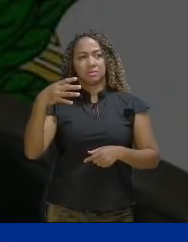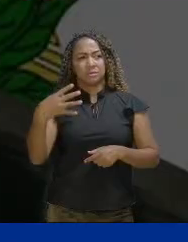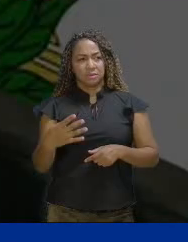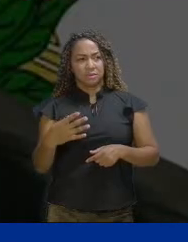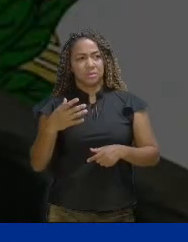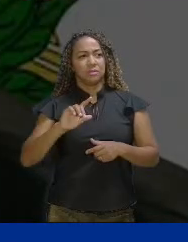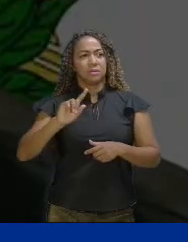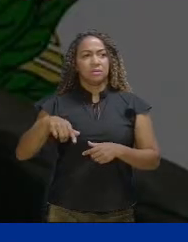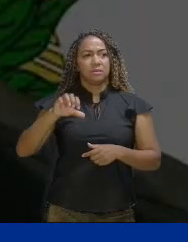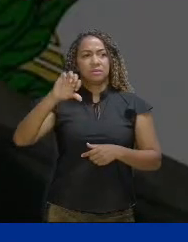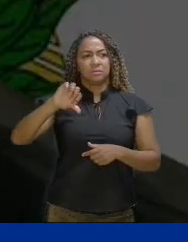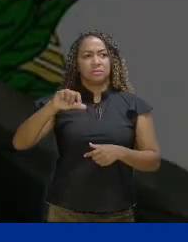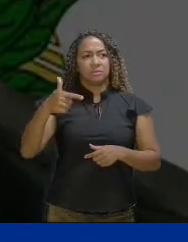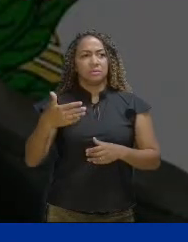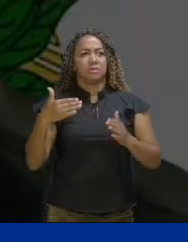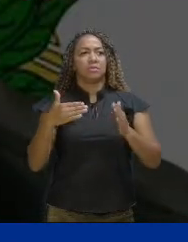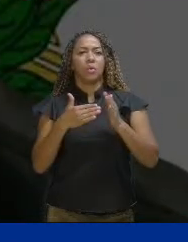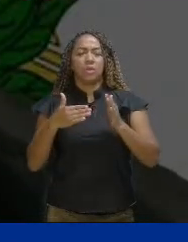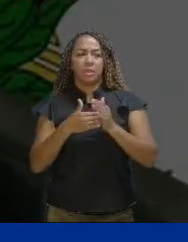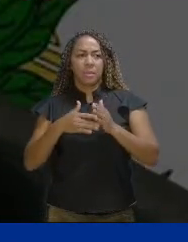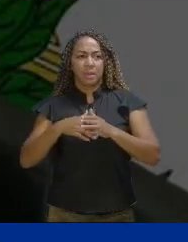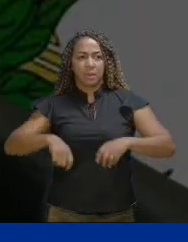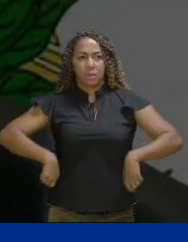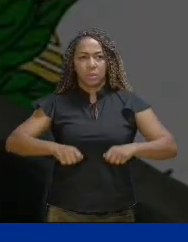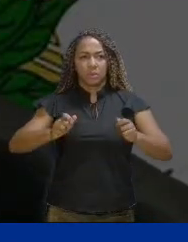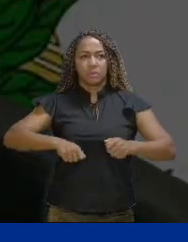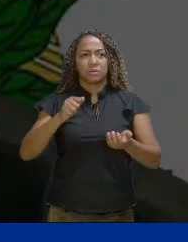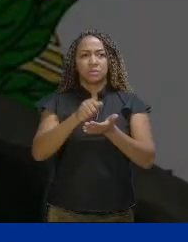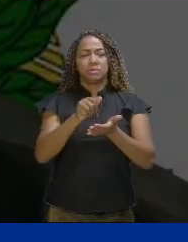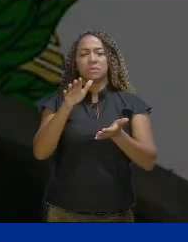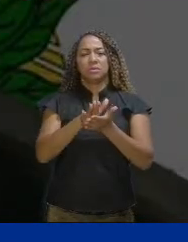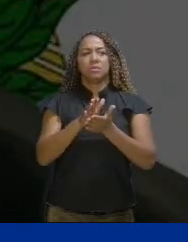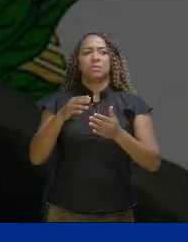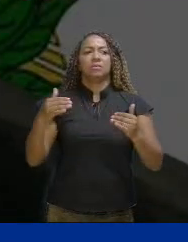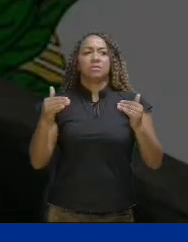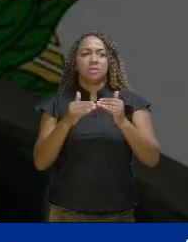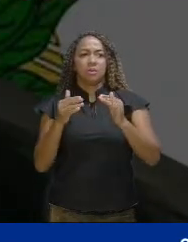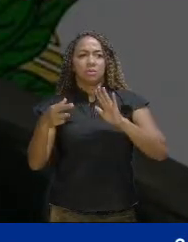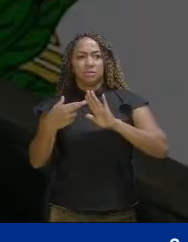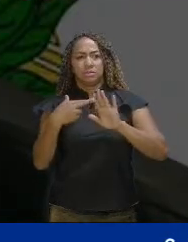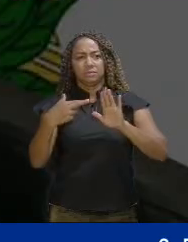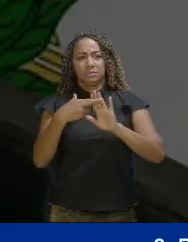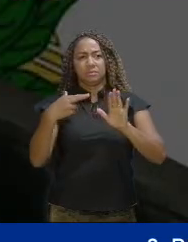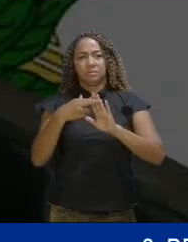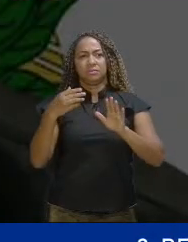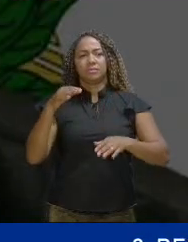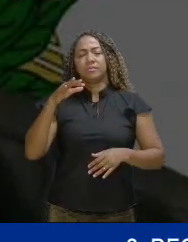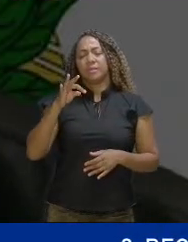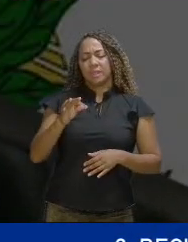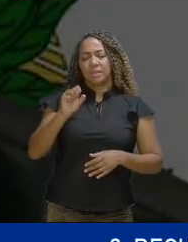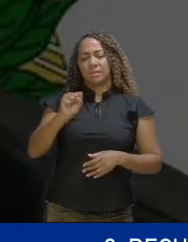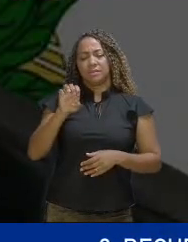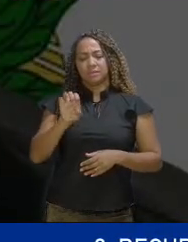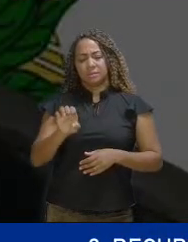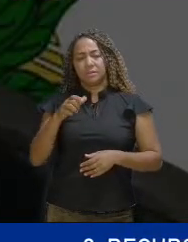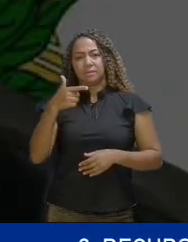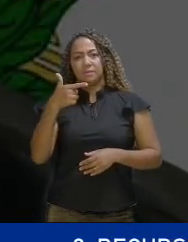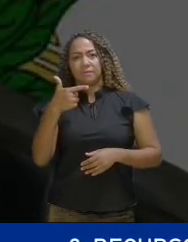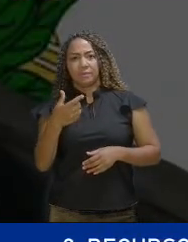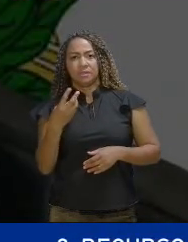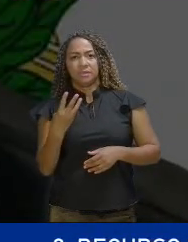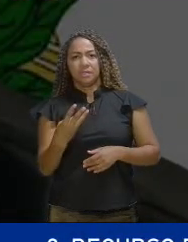654,92 de extrapolação do limite de gastos e multa, prevista na resolução do TSE, número 23.607,